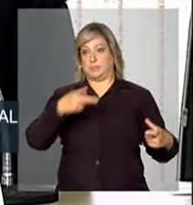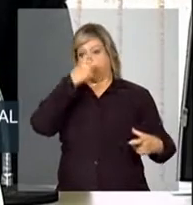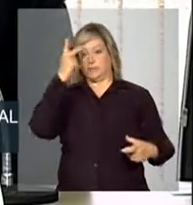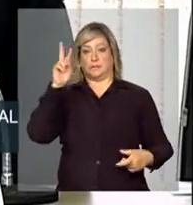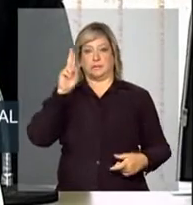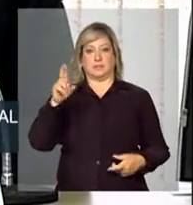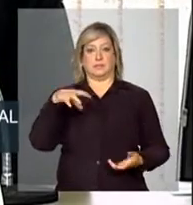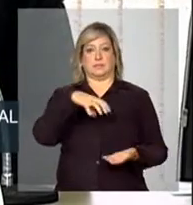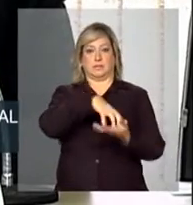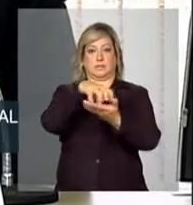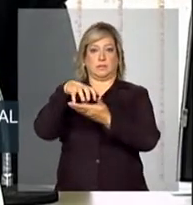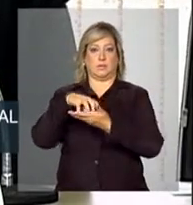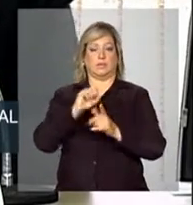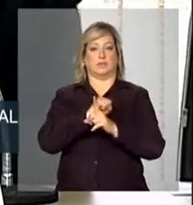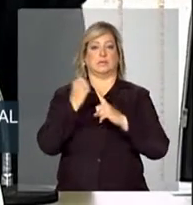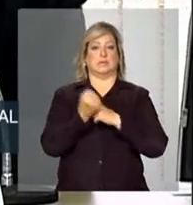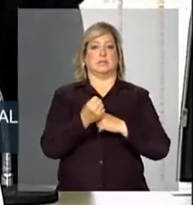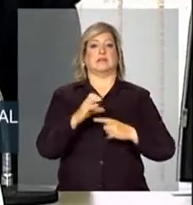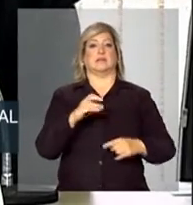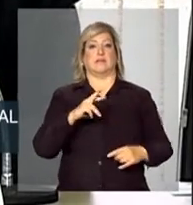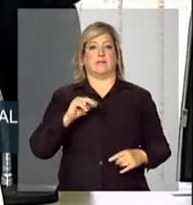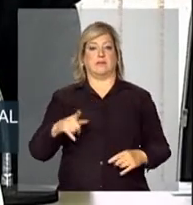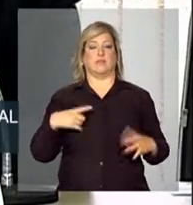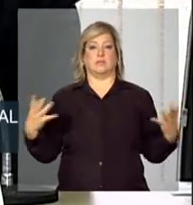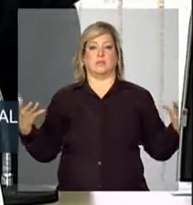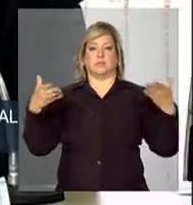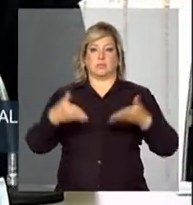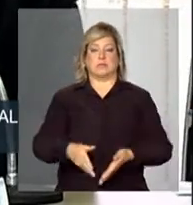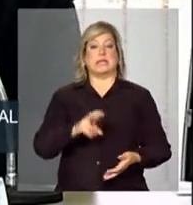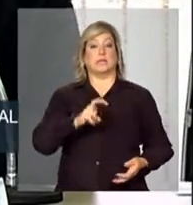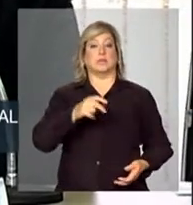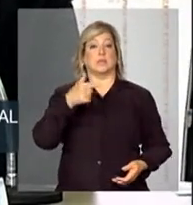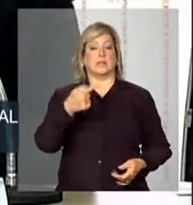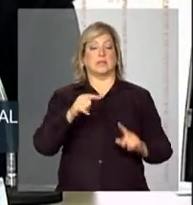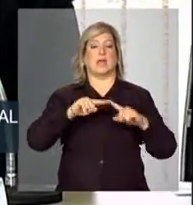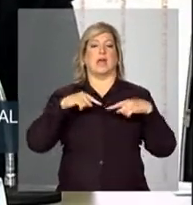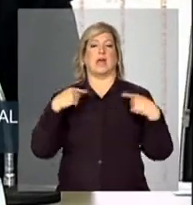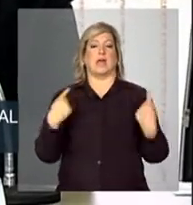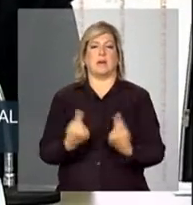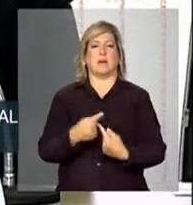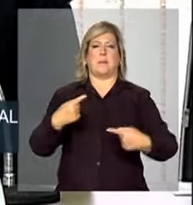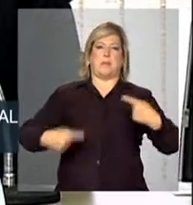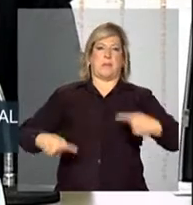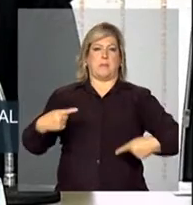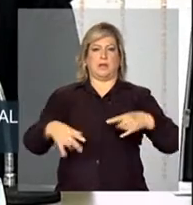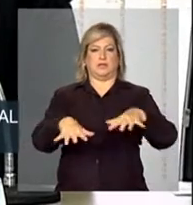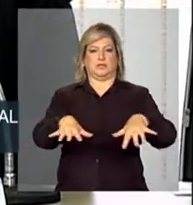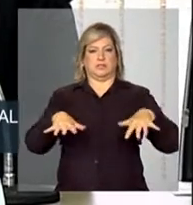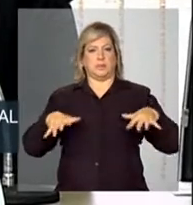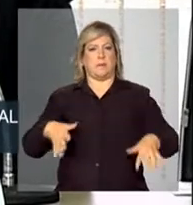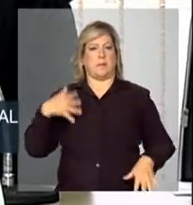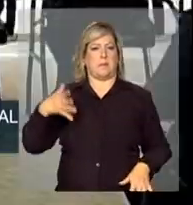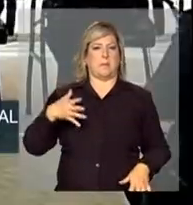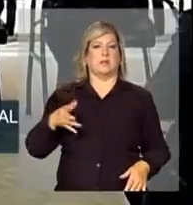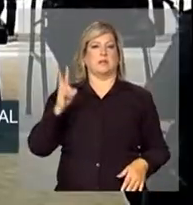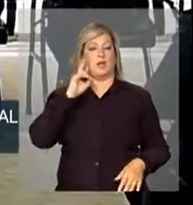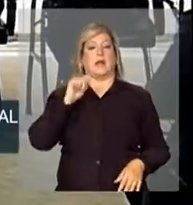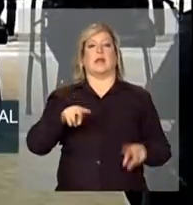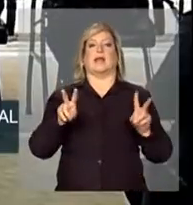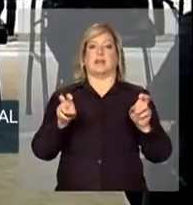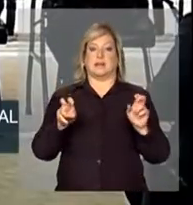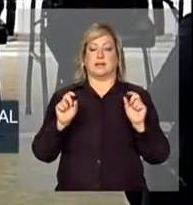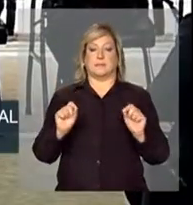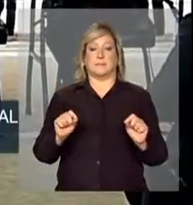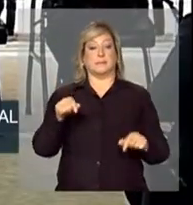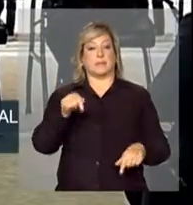de representantes da sociedade civil foram 57 reuniões plenárias para debater esse tema Oi